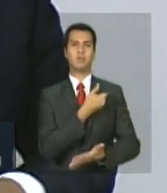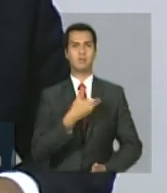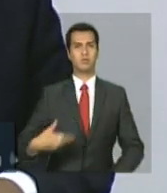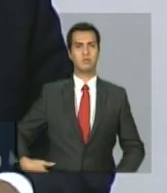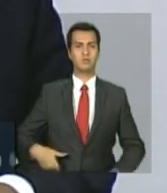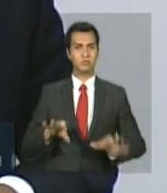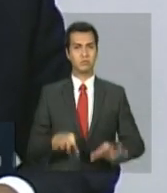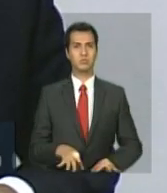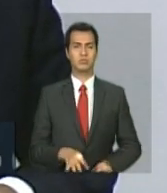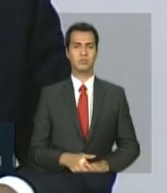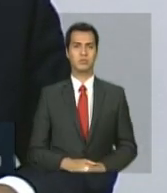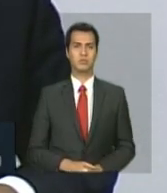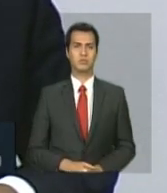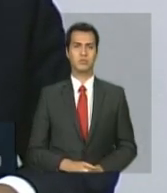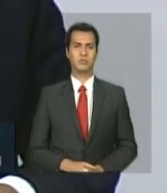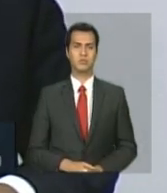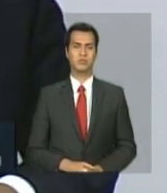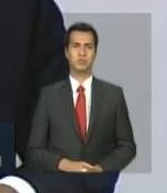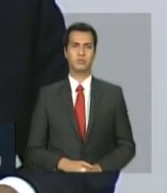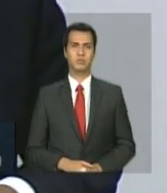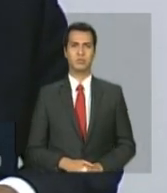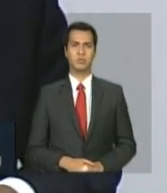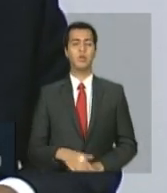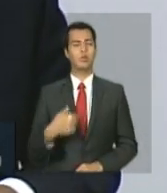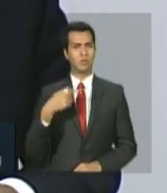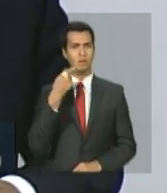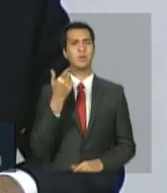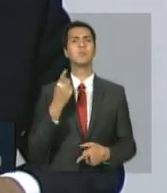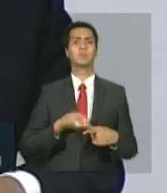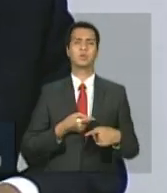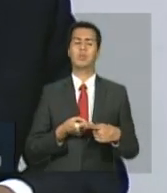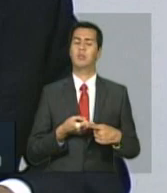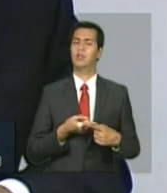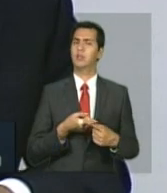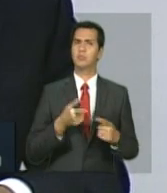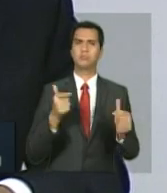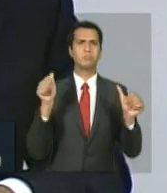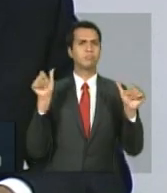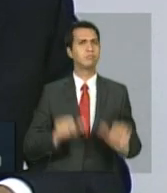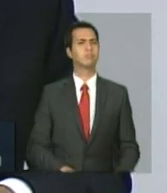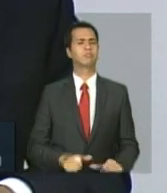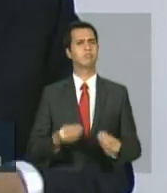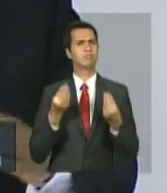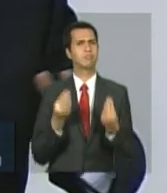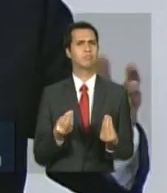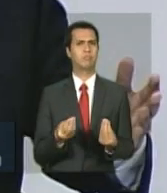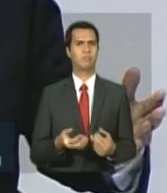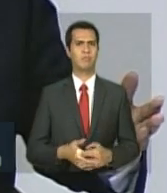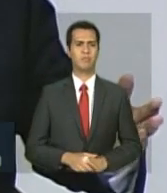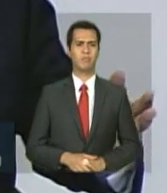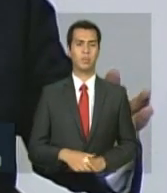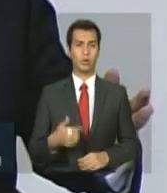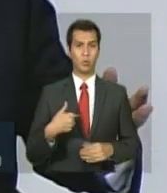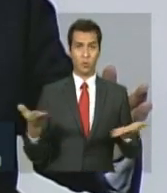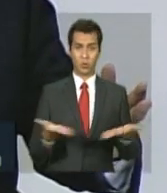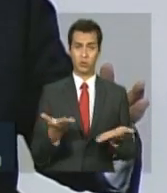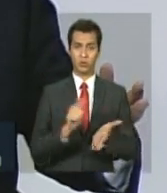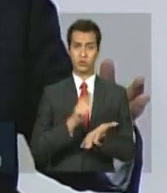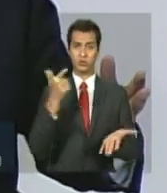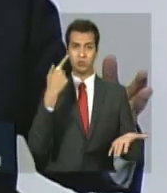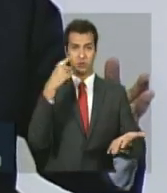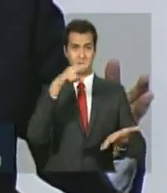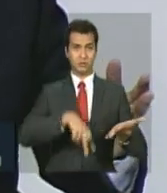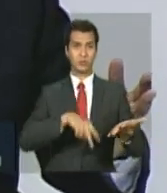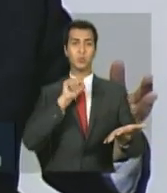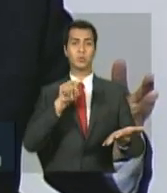eu considero muito grave, algumas afirmações, aliás, eu li em jornais hoje, que